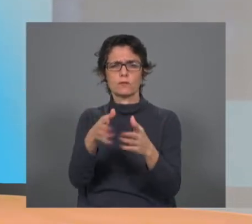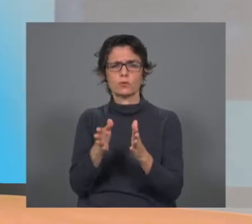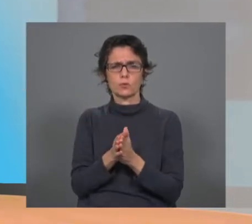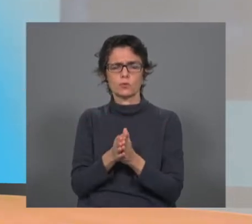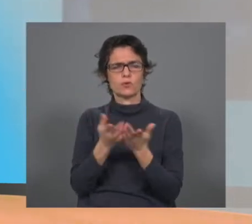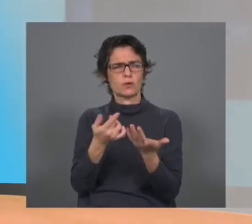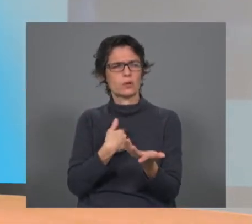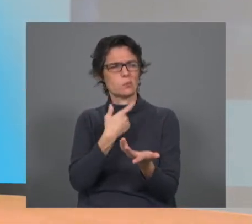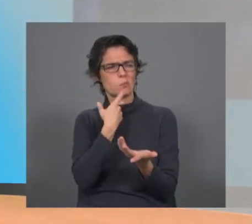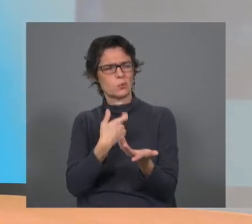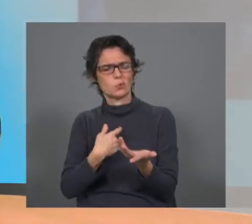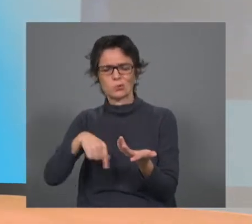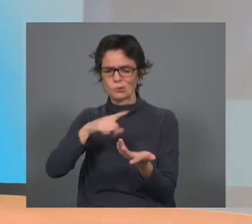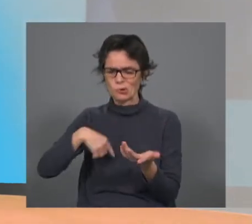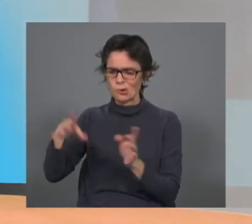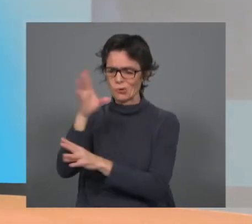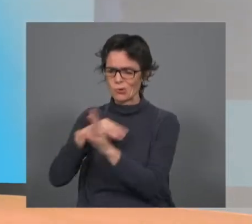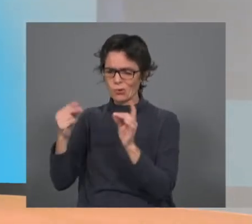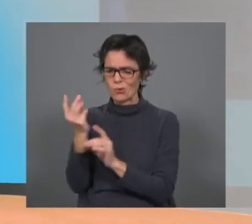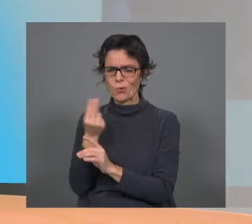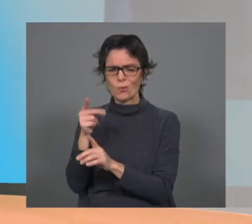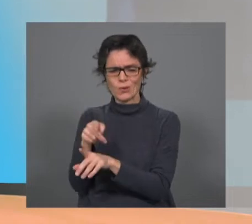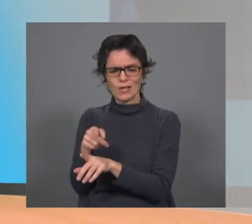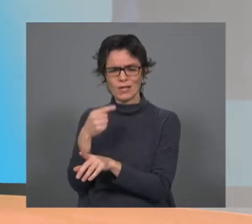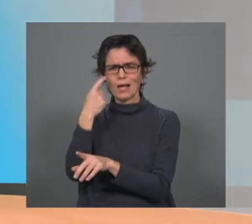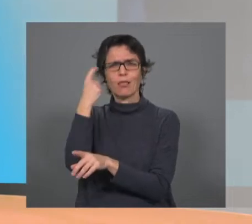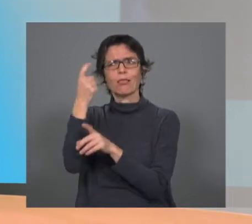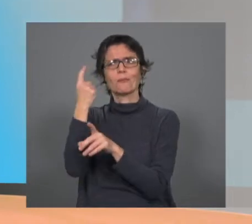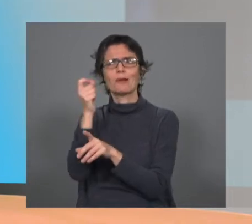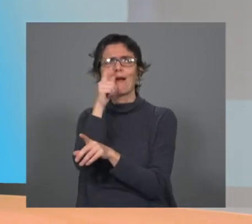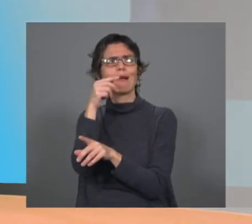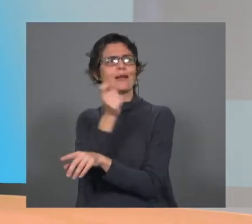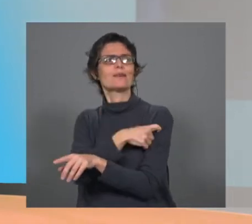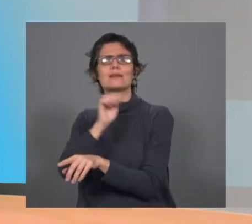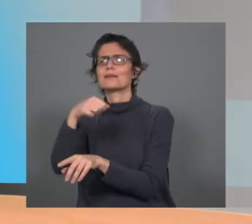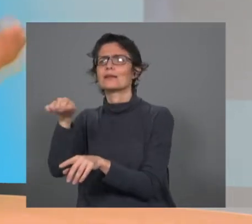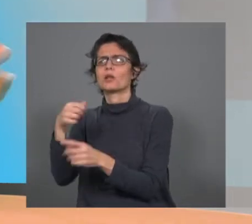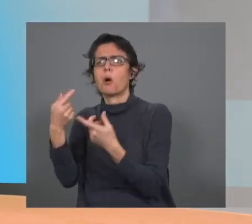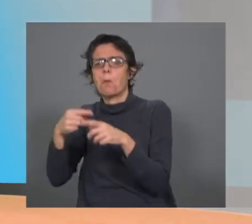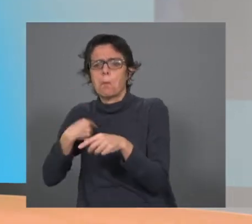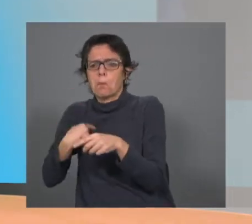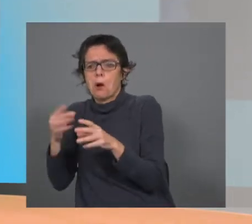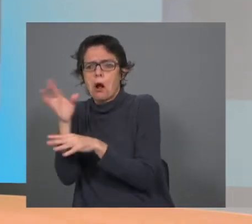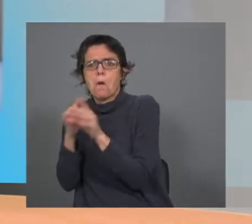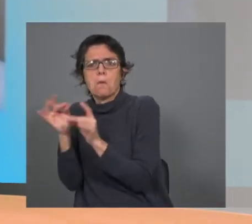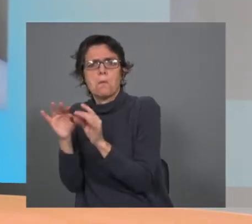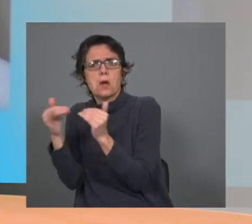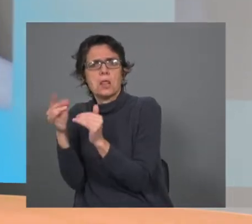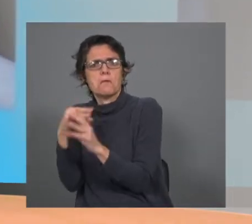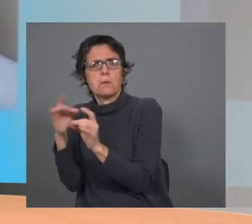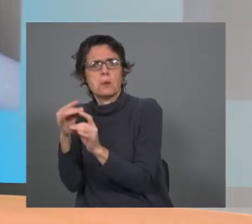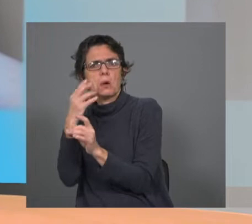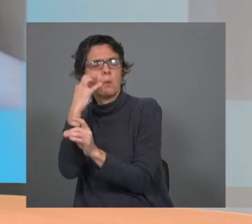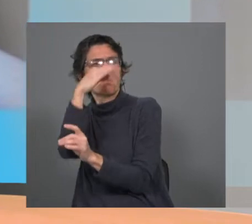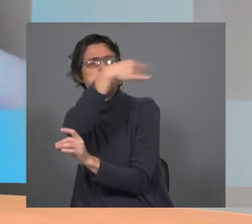nossa Europa, na União Europeia, nesta questão de quem se vacinou, quem não, e parece que somos indiferentes a milhões de